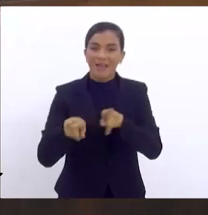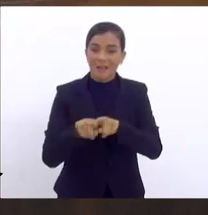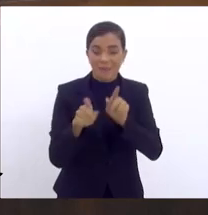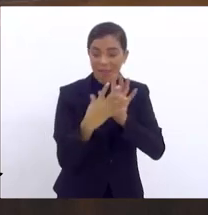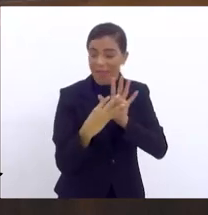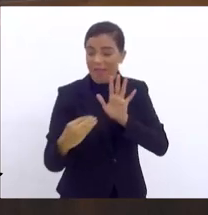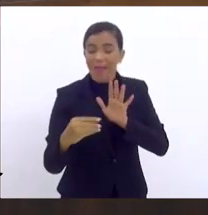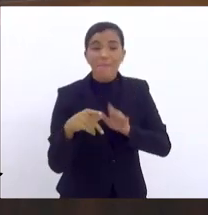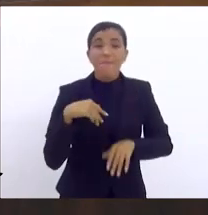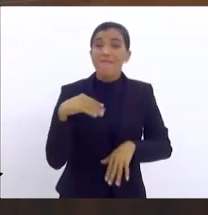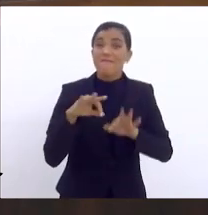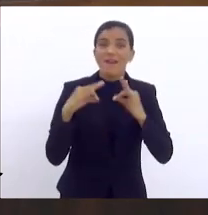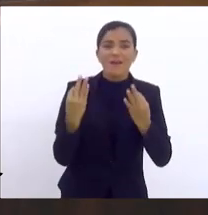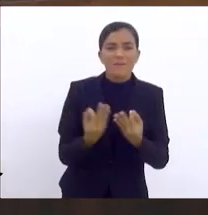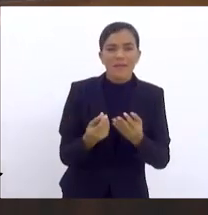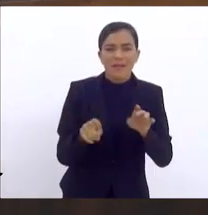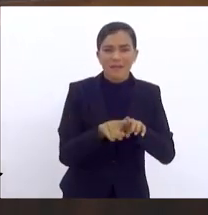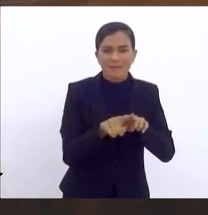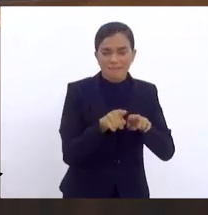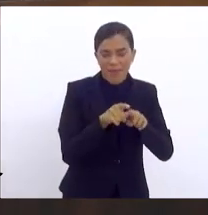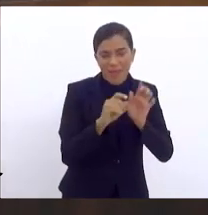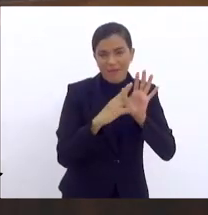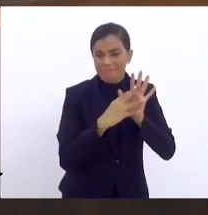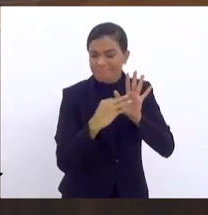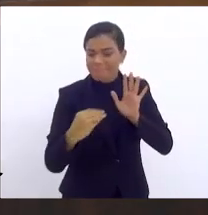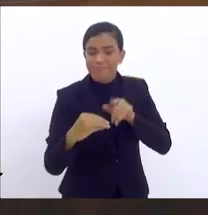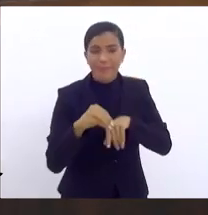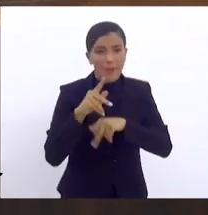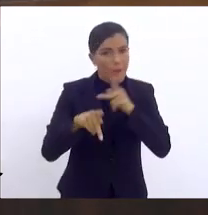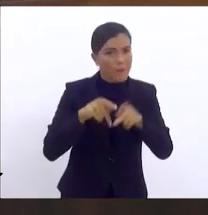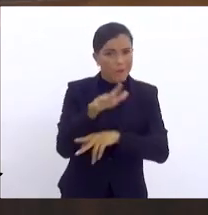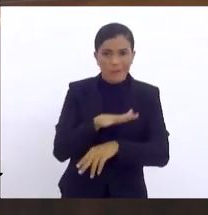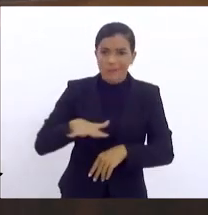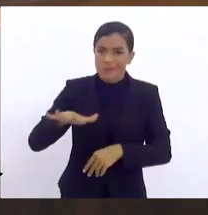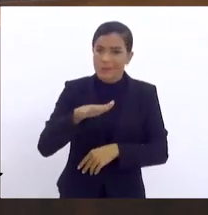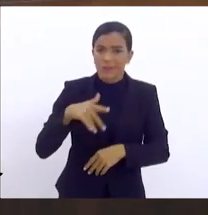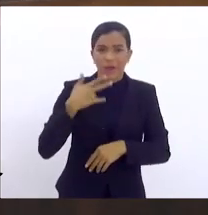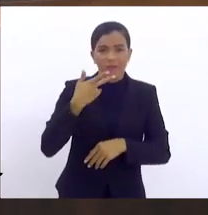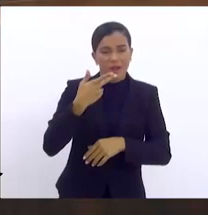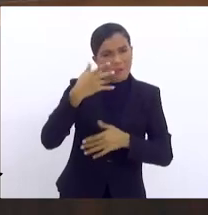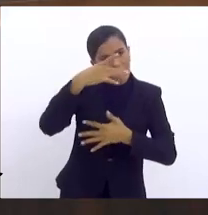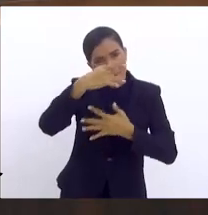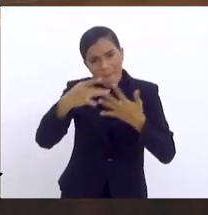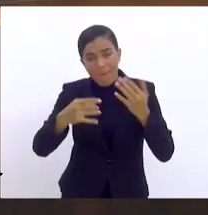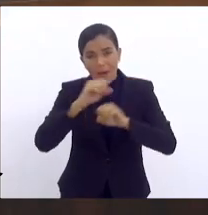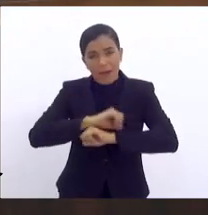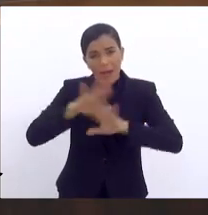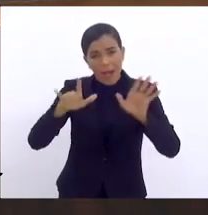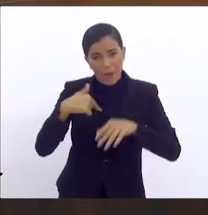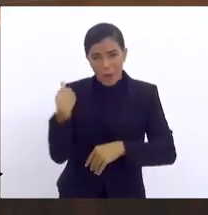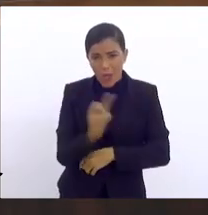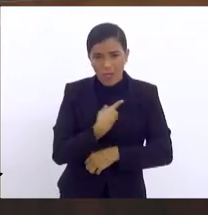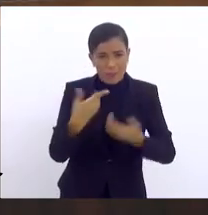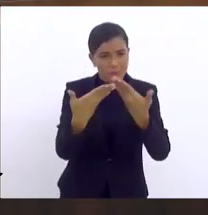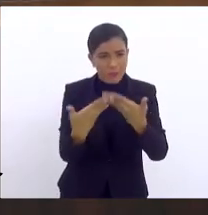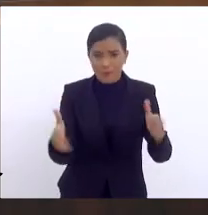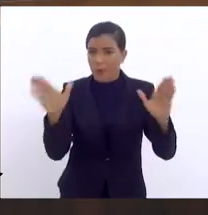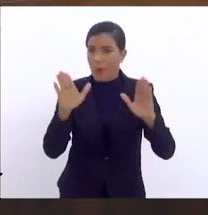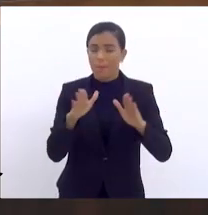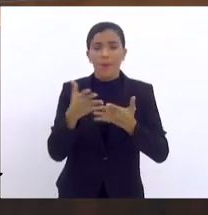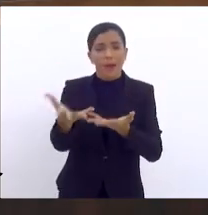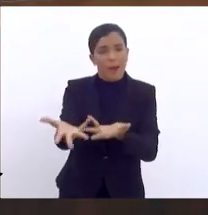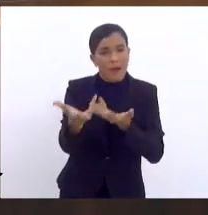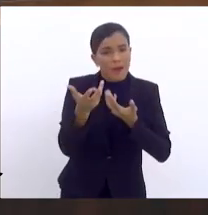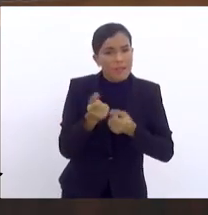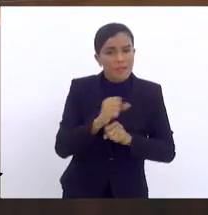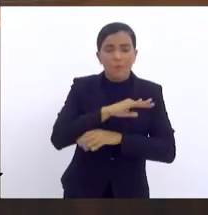reflete na minha família reflete na nossa população inteira então quero deixar bem claro para vocês aqui que nós estamos aqui de portas abertas para receber